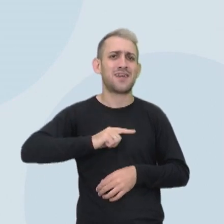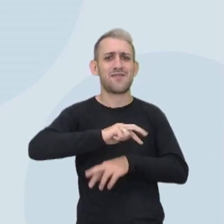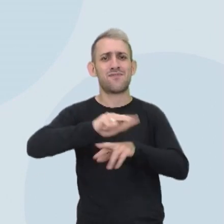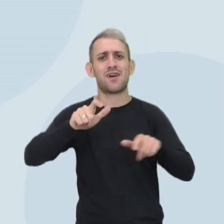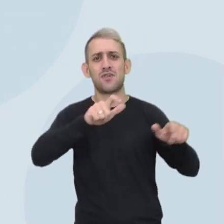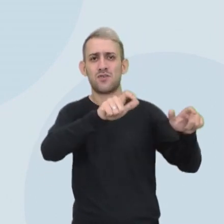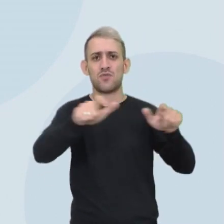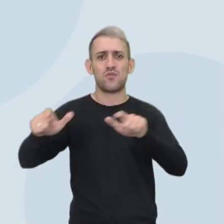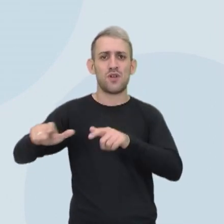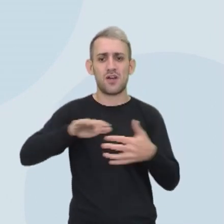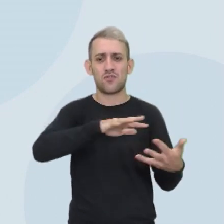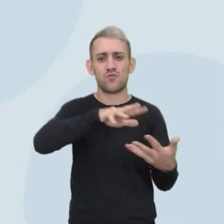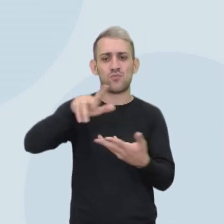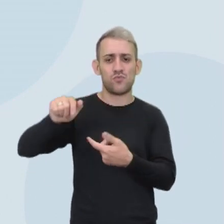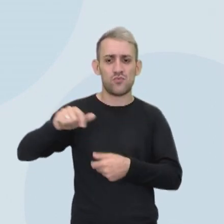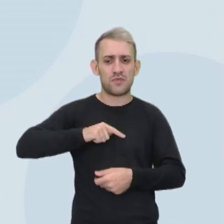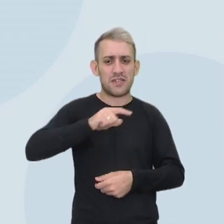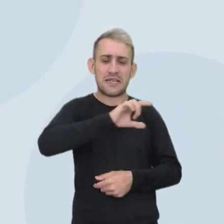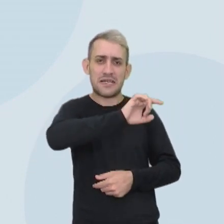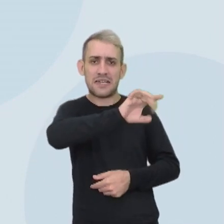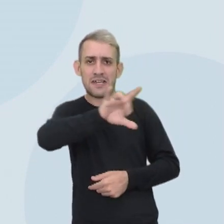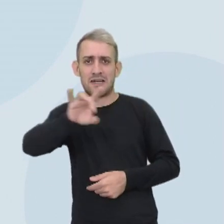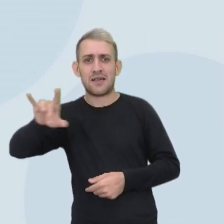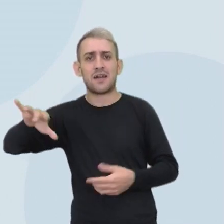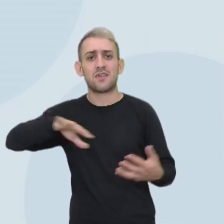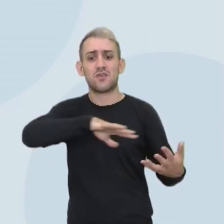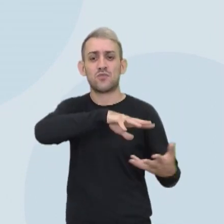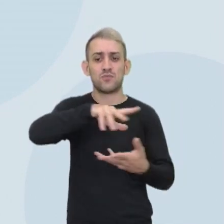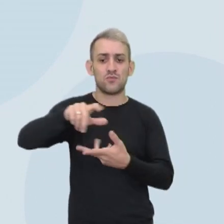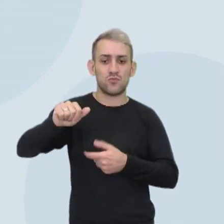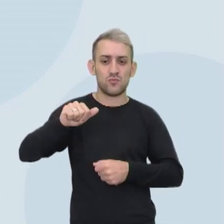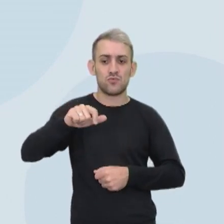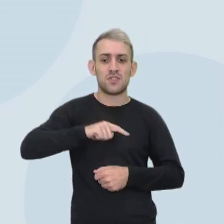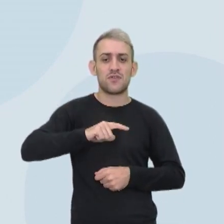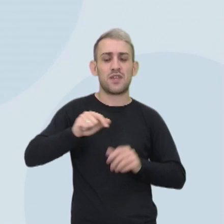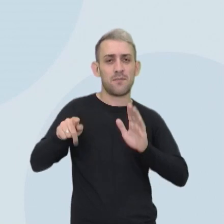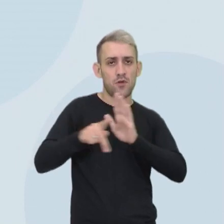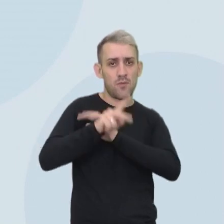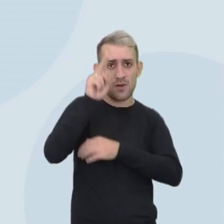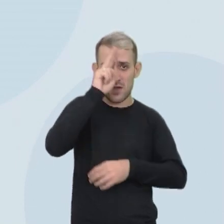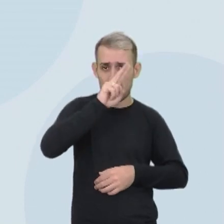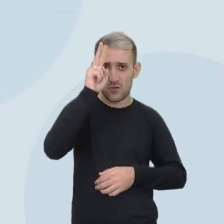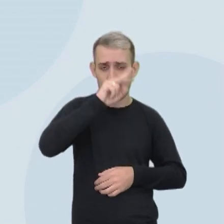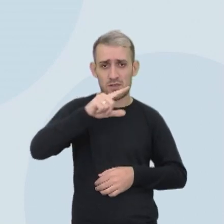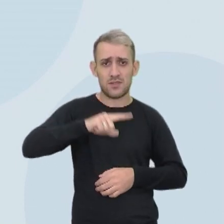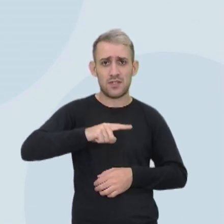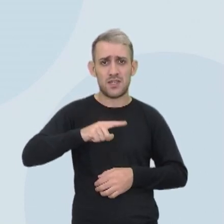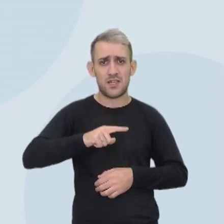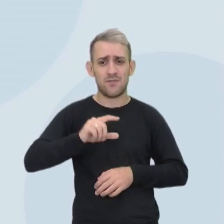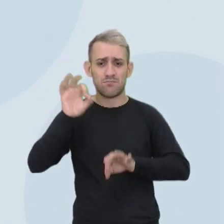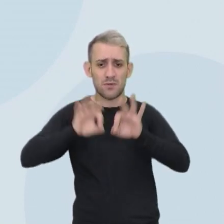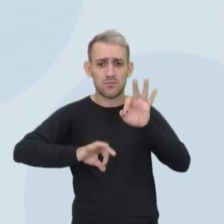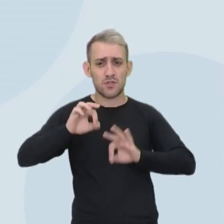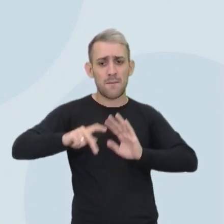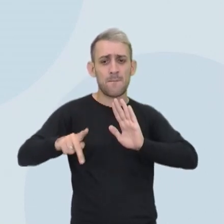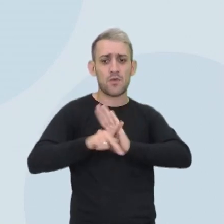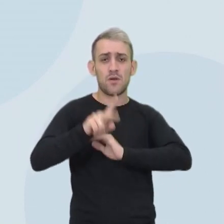localidades no mundo, em cada uma dessas localidades tiveram a sua própria história, tiveram a sua própria construção